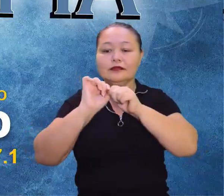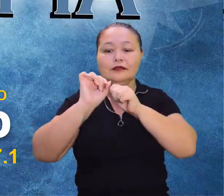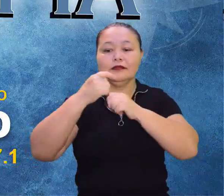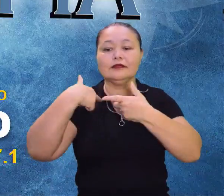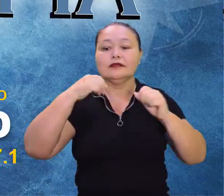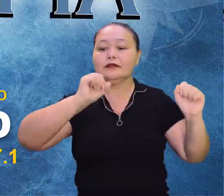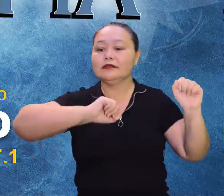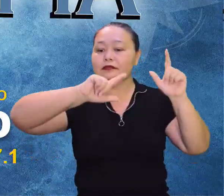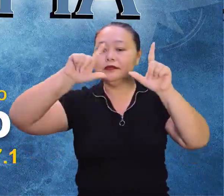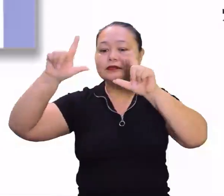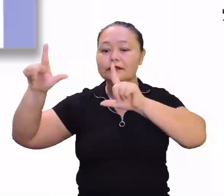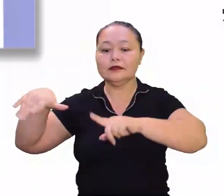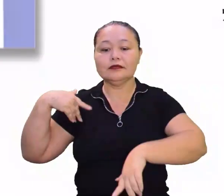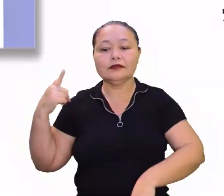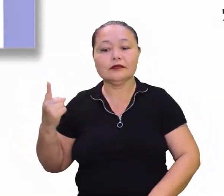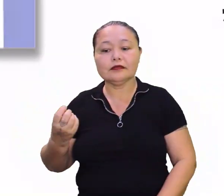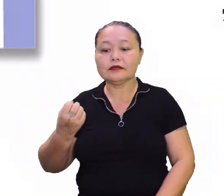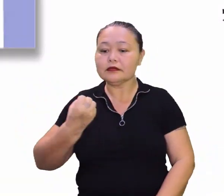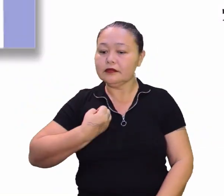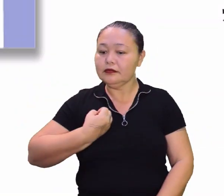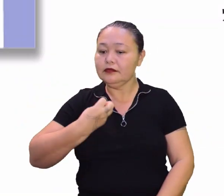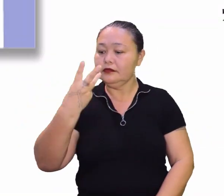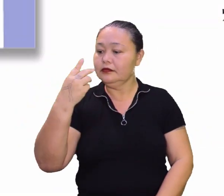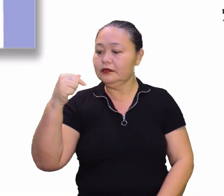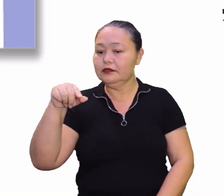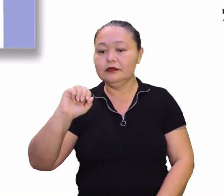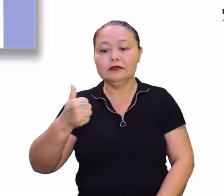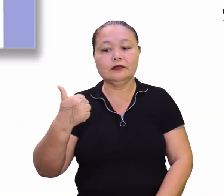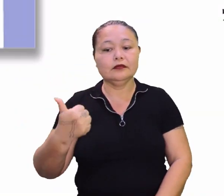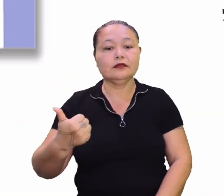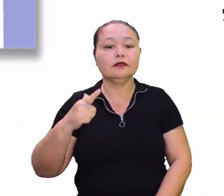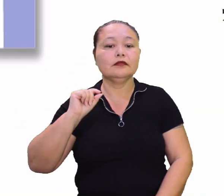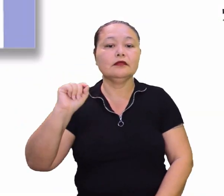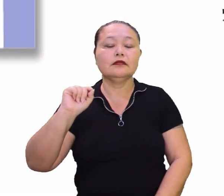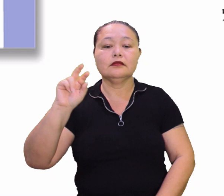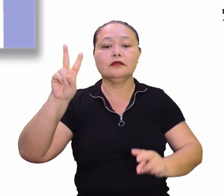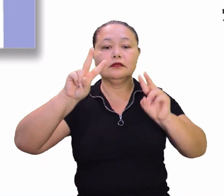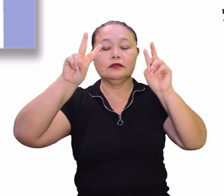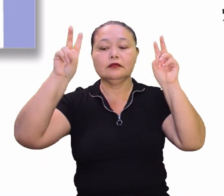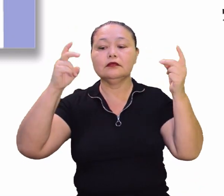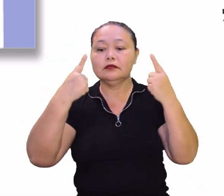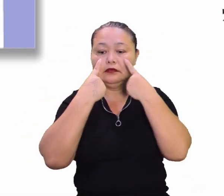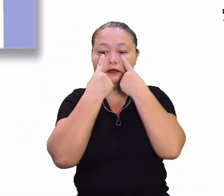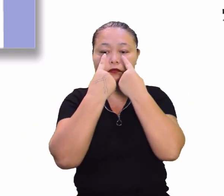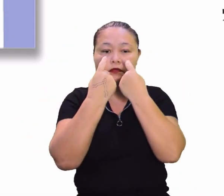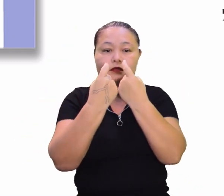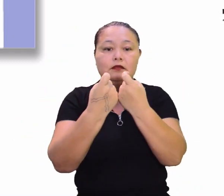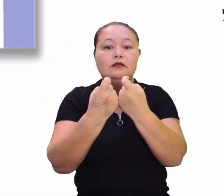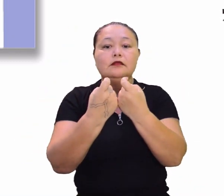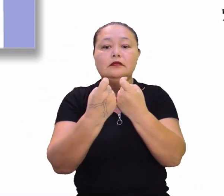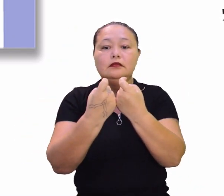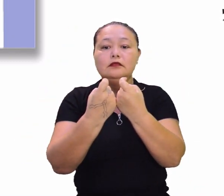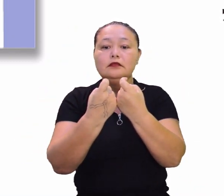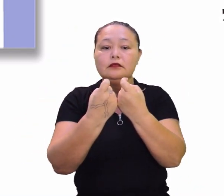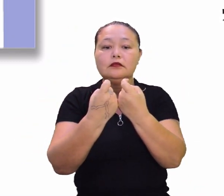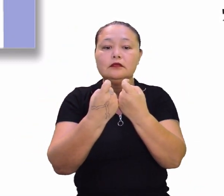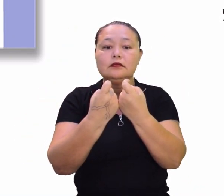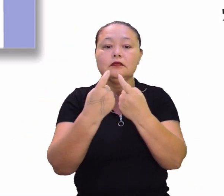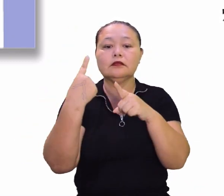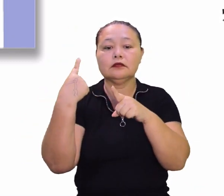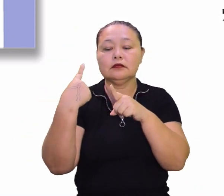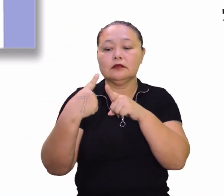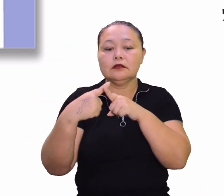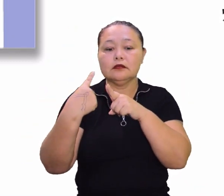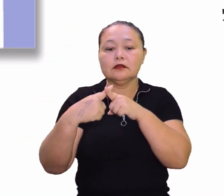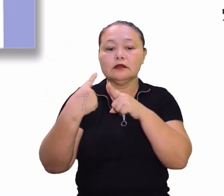De olho na tela, aula 37.1. Hoje nós veremos, Rogério, um assunto também interessante. É verdade. Interessante